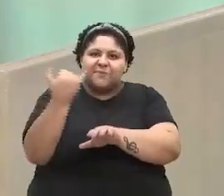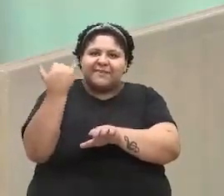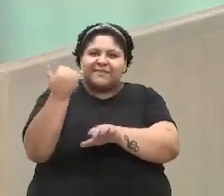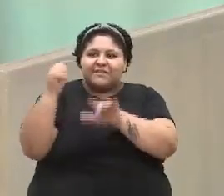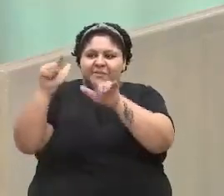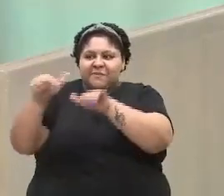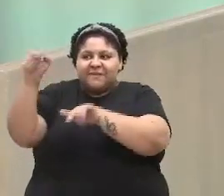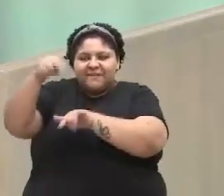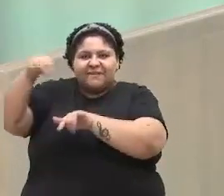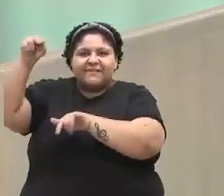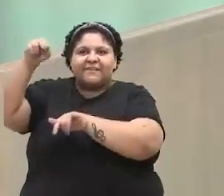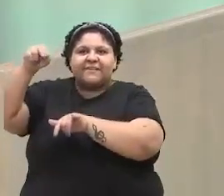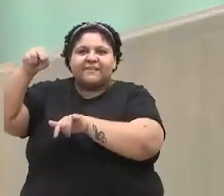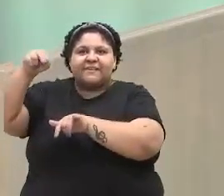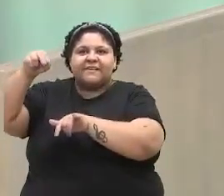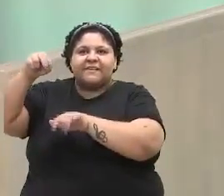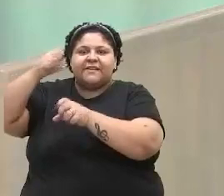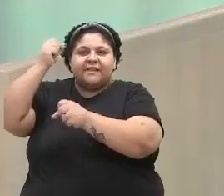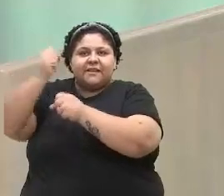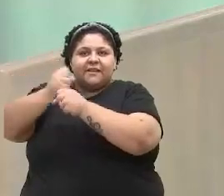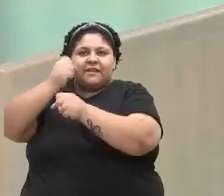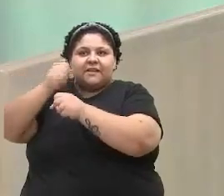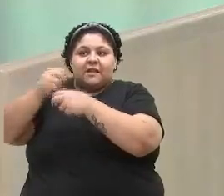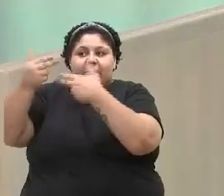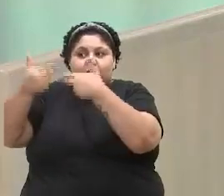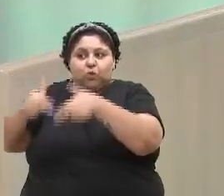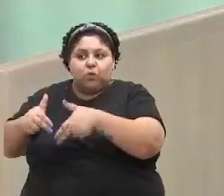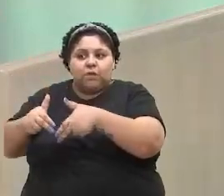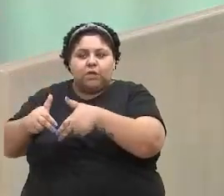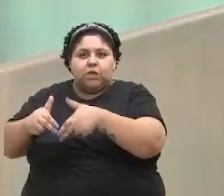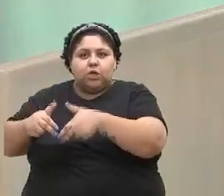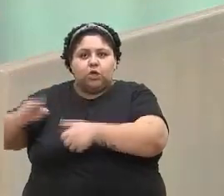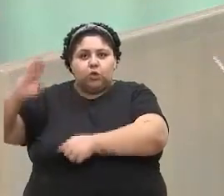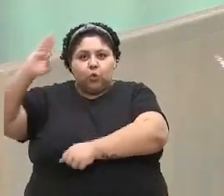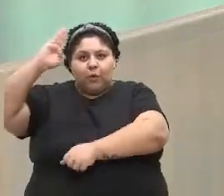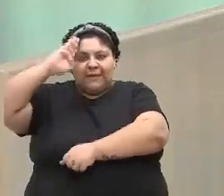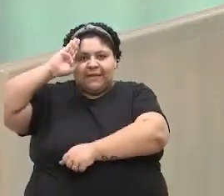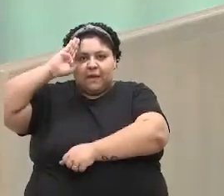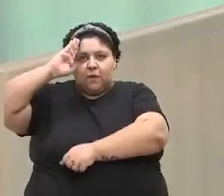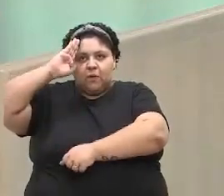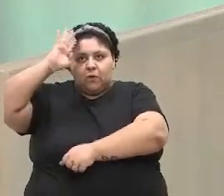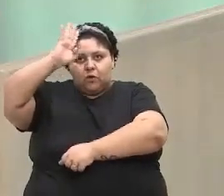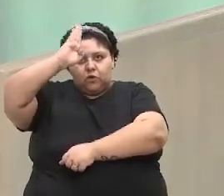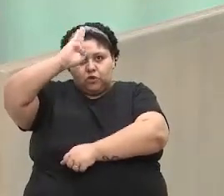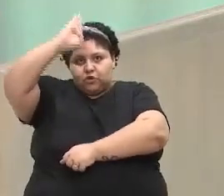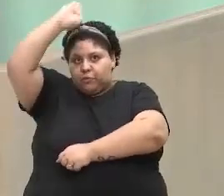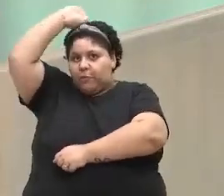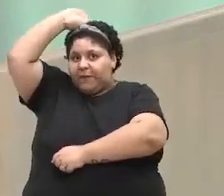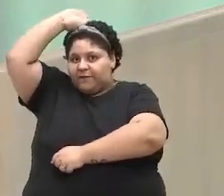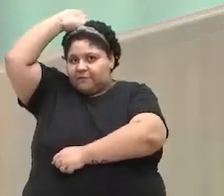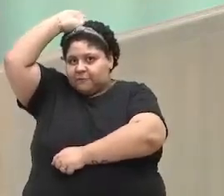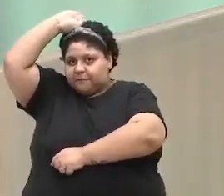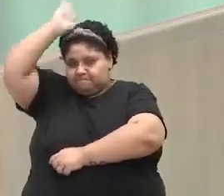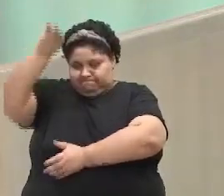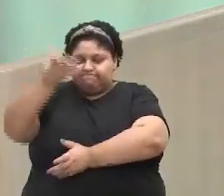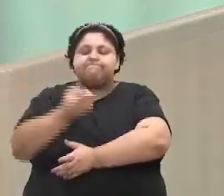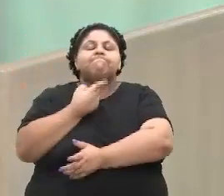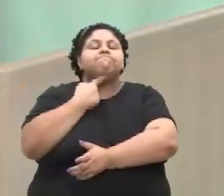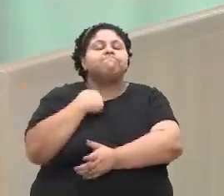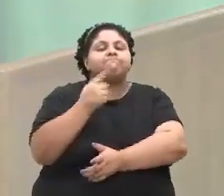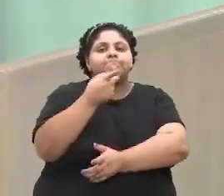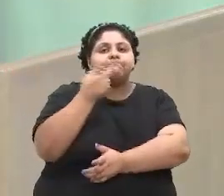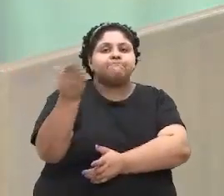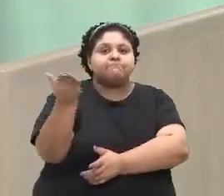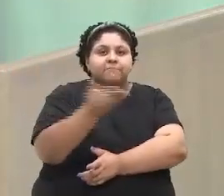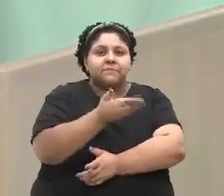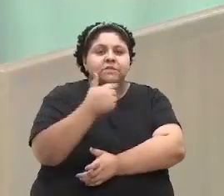da reforma e reabertura do quartel dos bombeiros. Eu gostaria de dizer aos senhores que, na